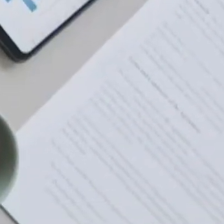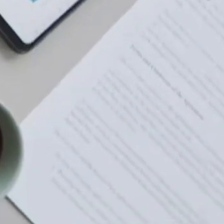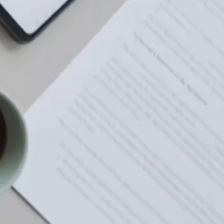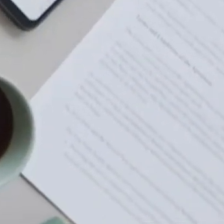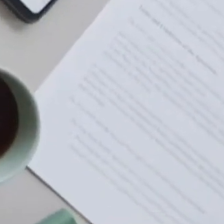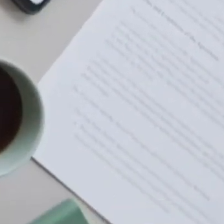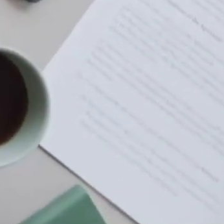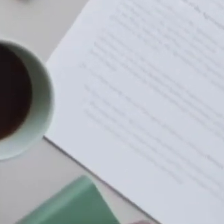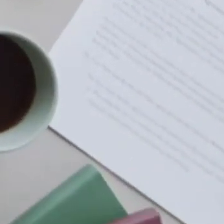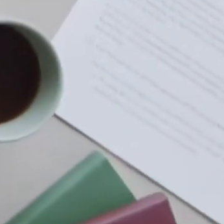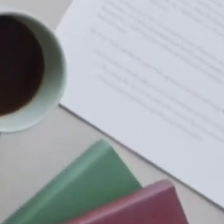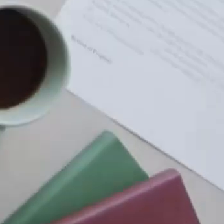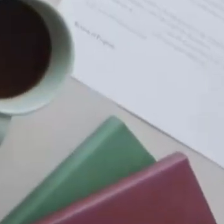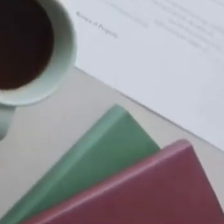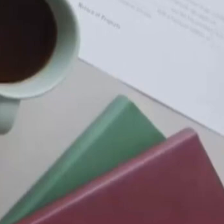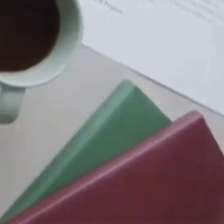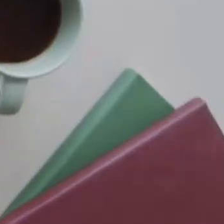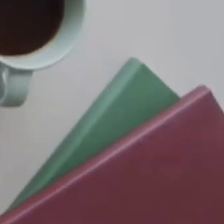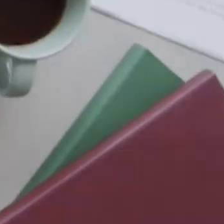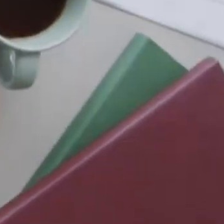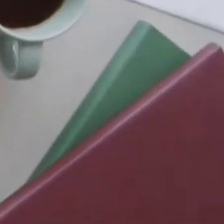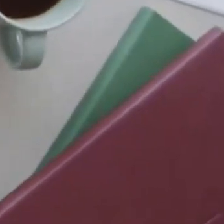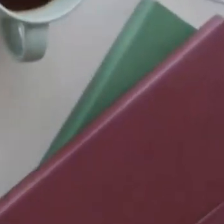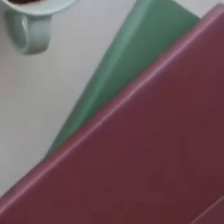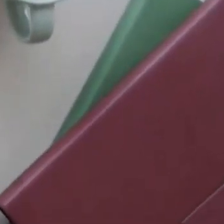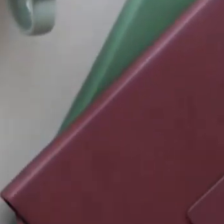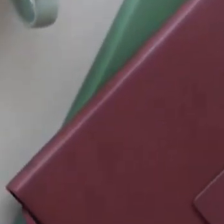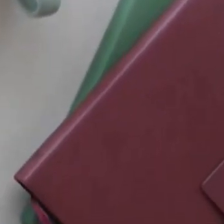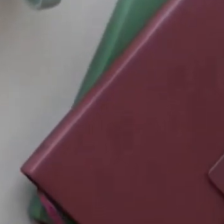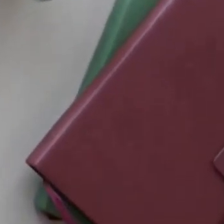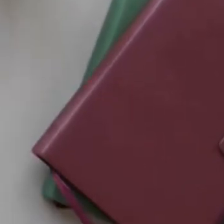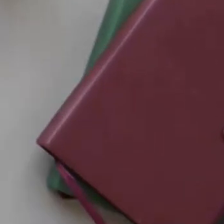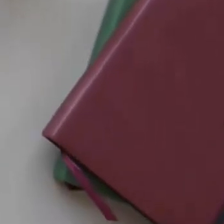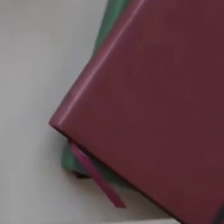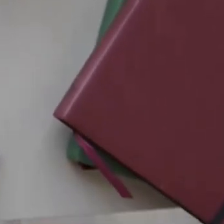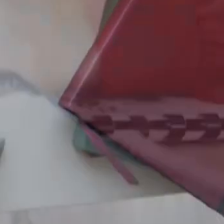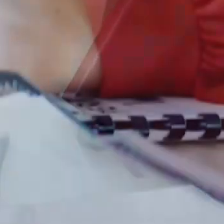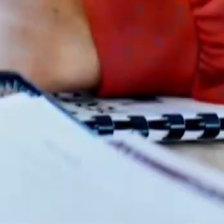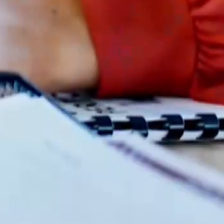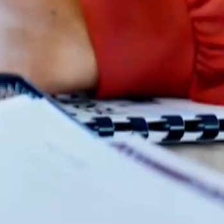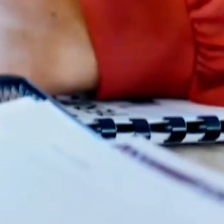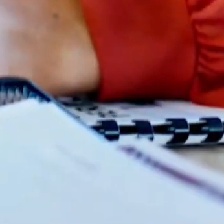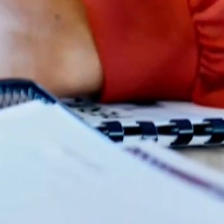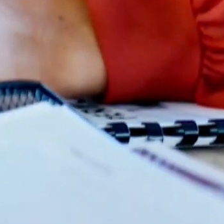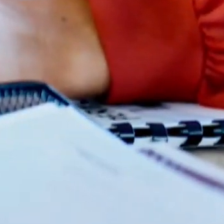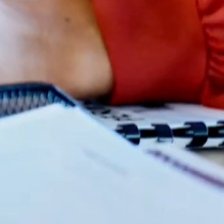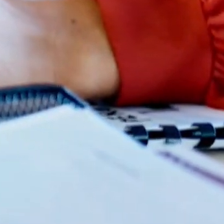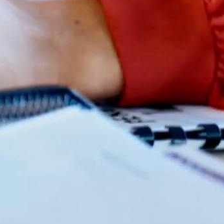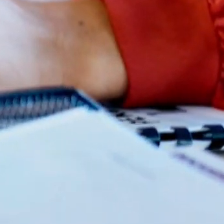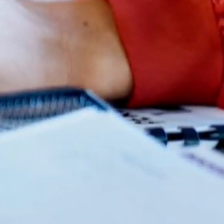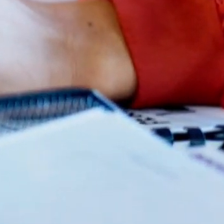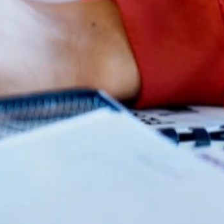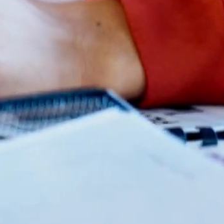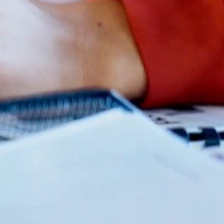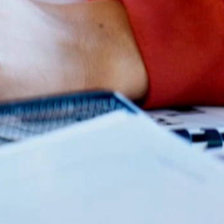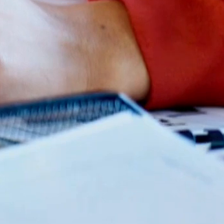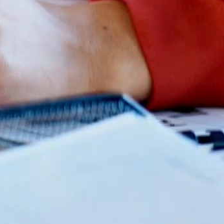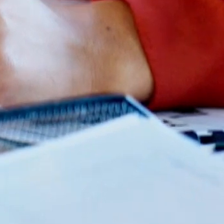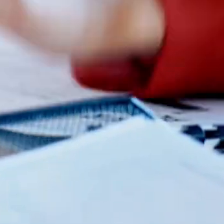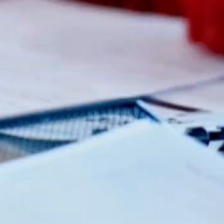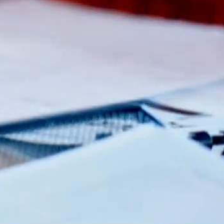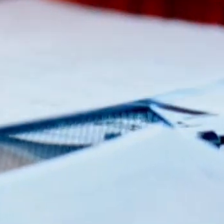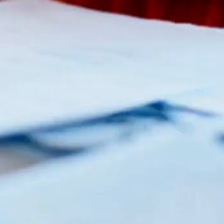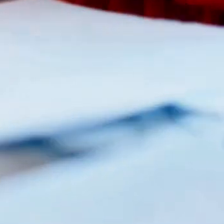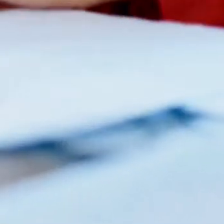conseguiu arcar com o plano de saúde e tomaram uma decisão. Logicamente, isso vai de cada pessoa, família a família, em desistir